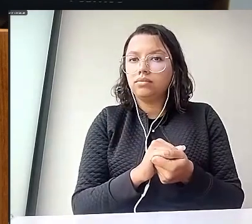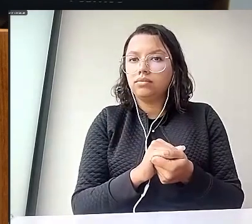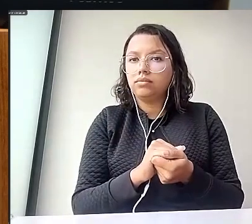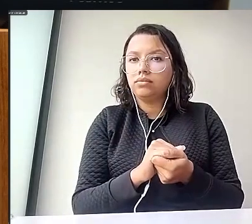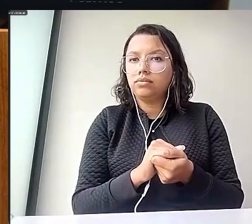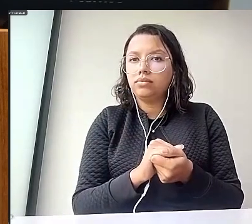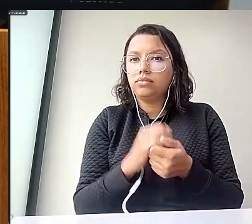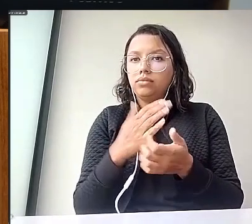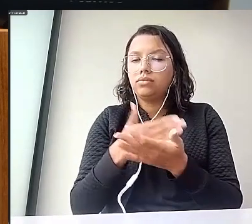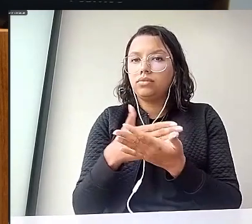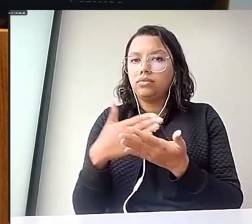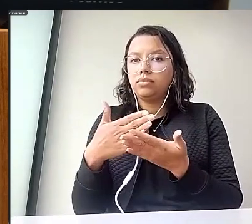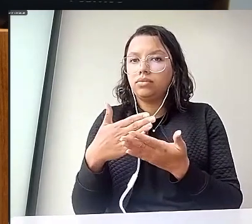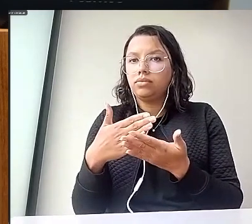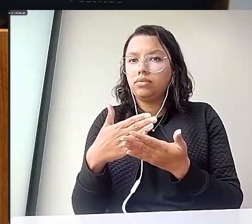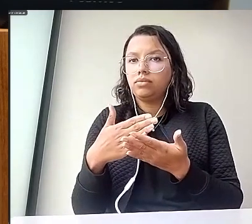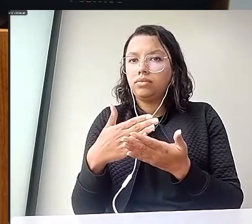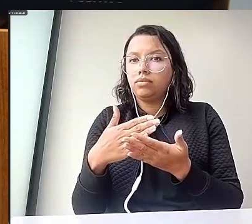Inicialmente, en